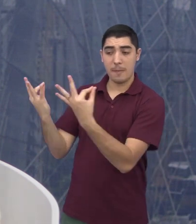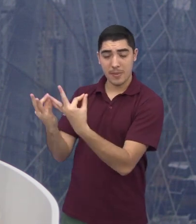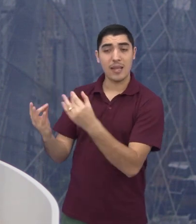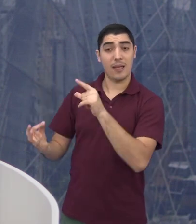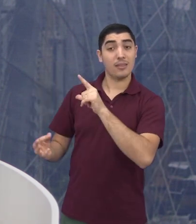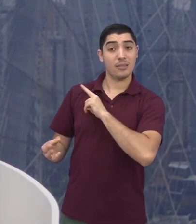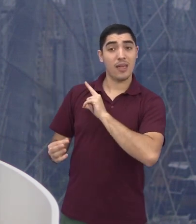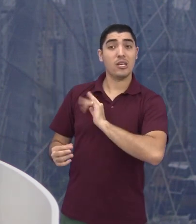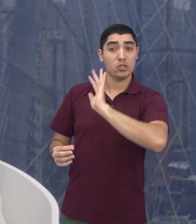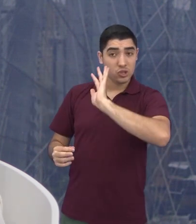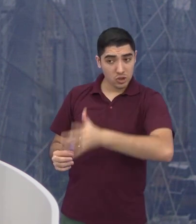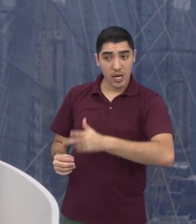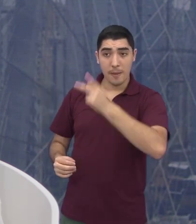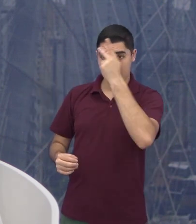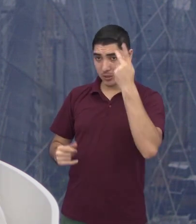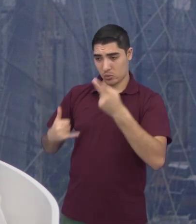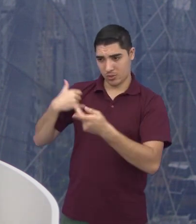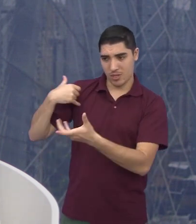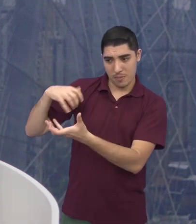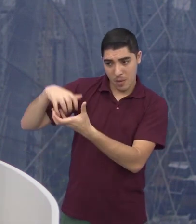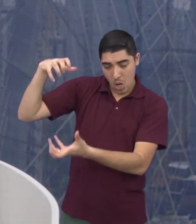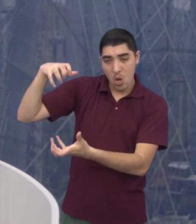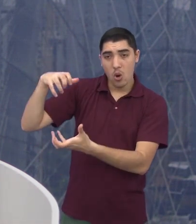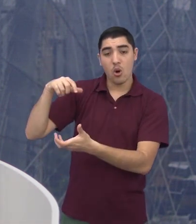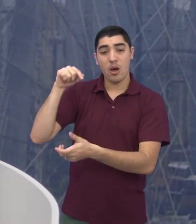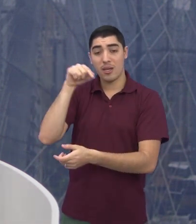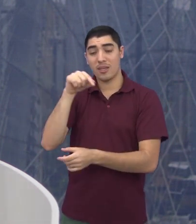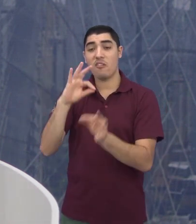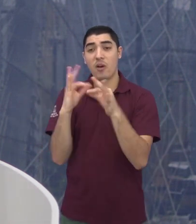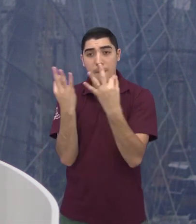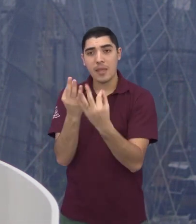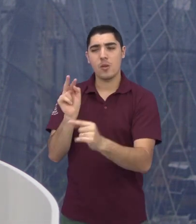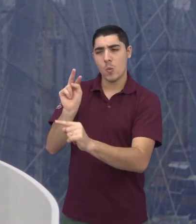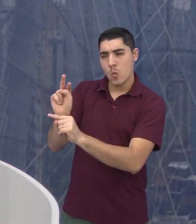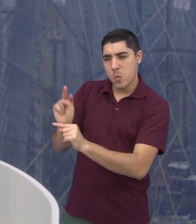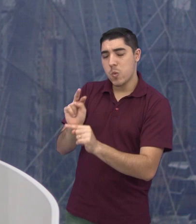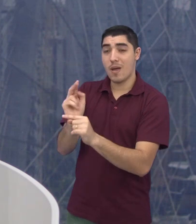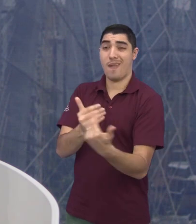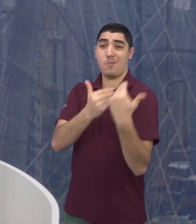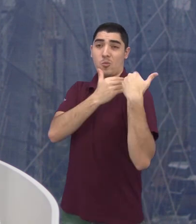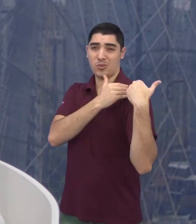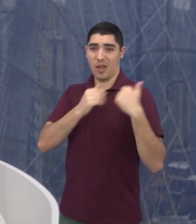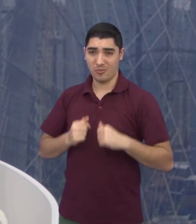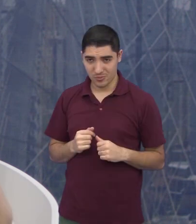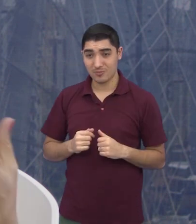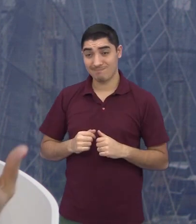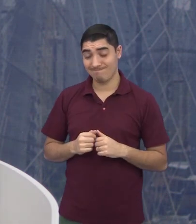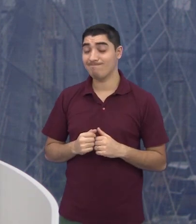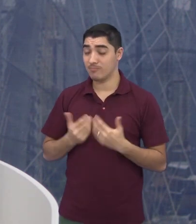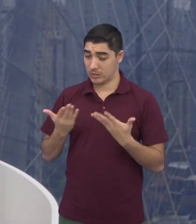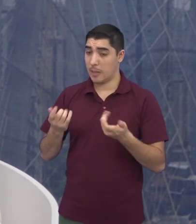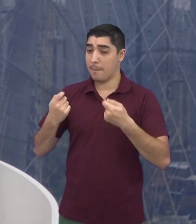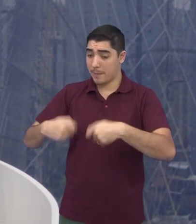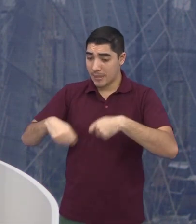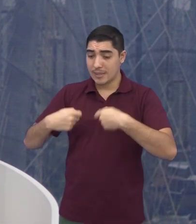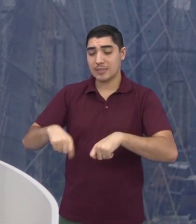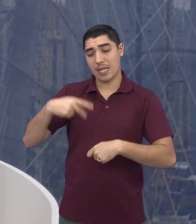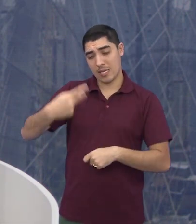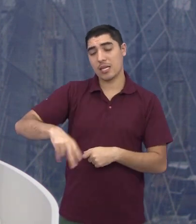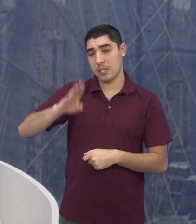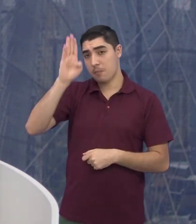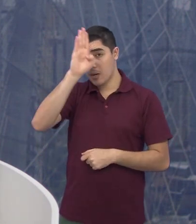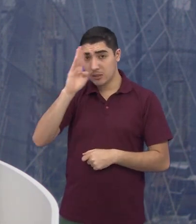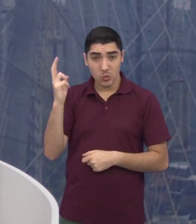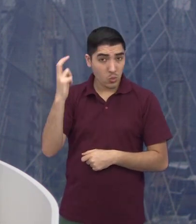têm pessoas idosas em seus cuidados, né? Então, nós precisamos mudar mesmo a nossa